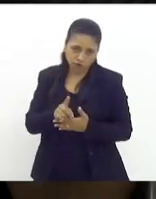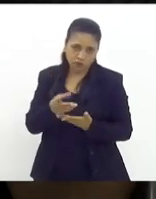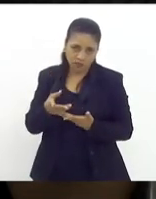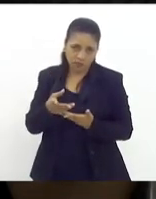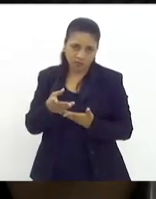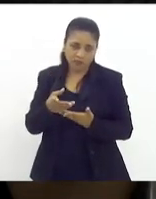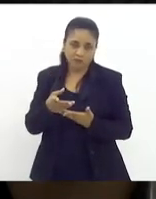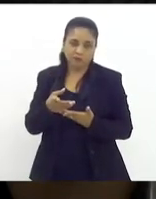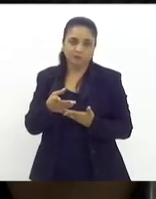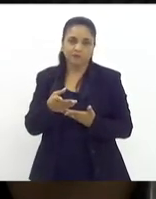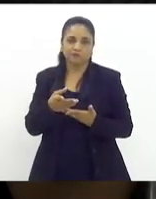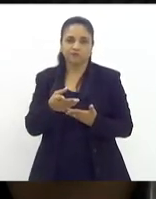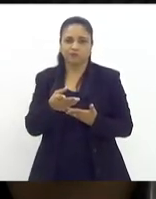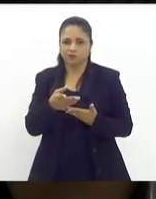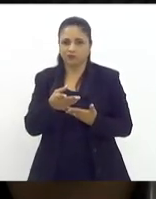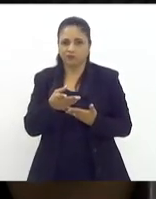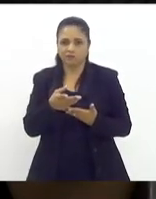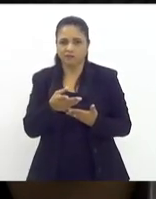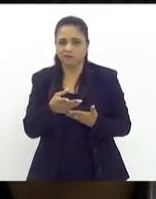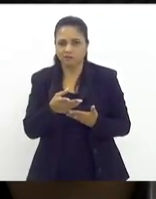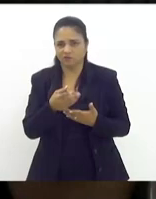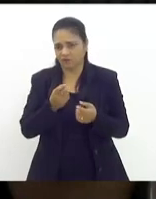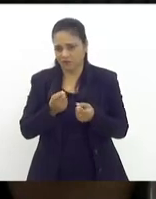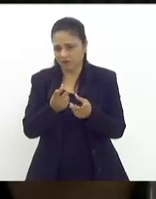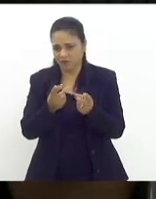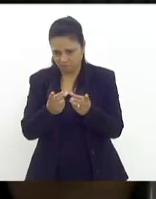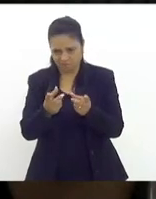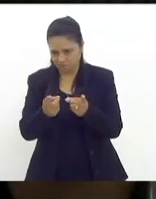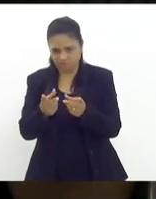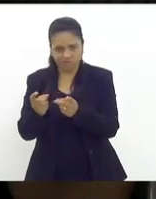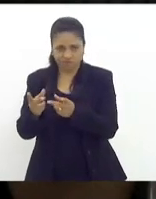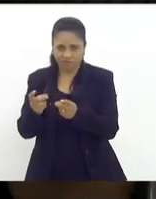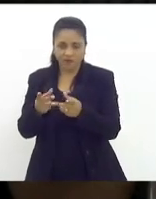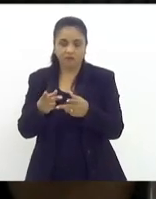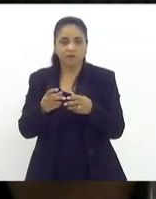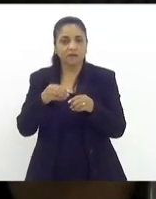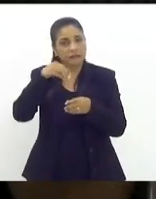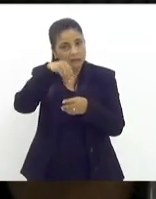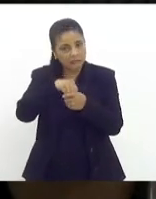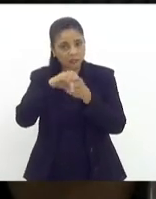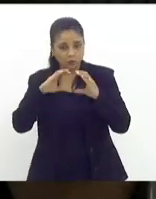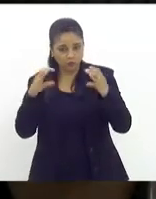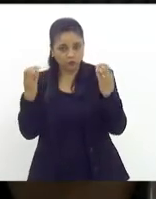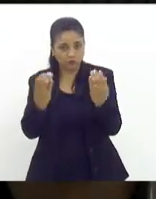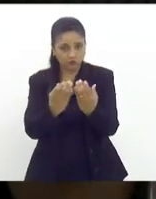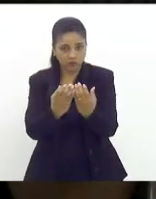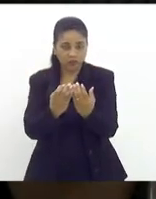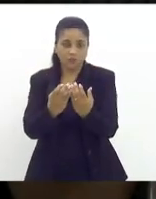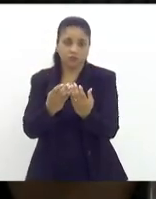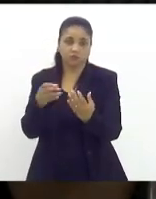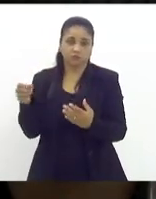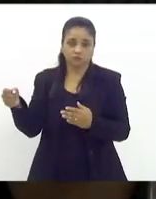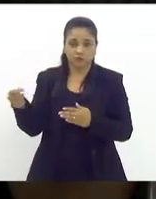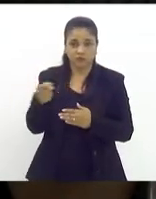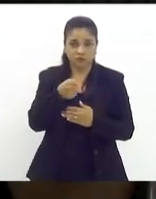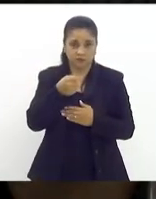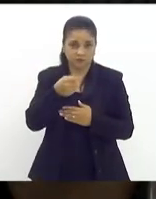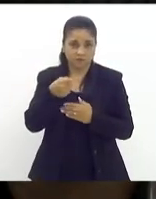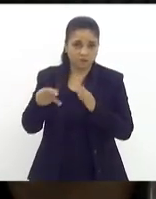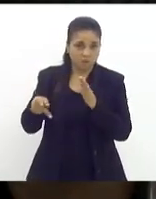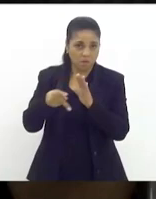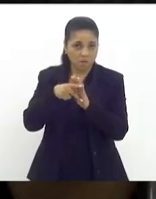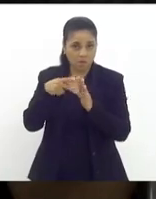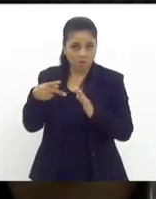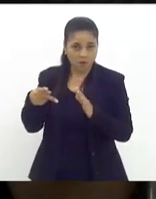de transmissão, ela vendia dentro do estádio a sua cerveja. E mais ainda,